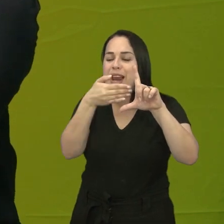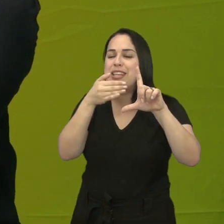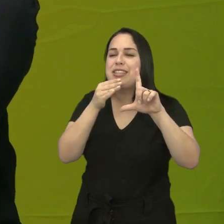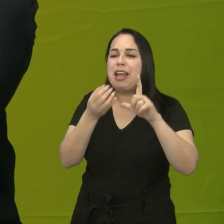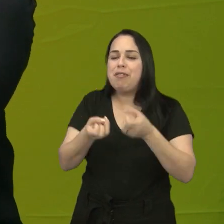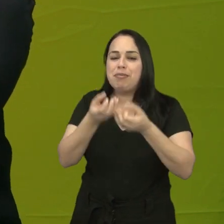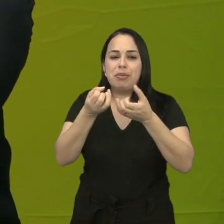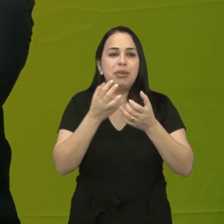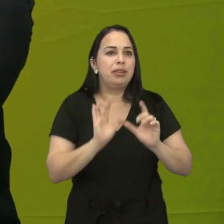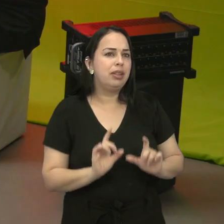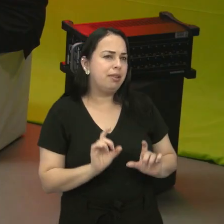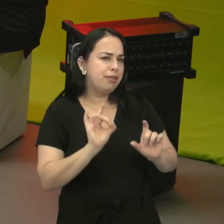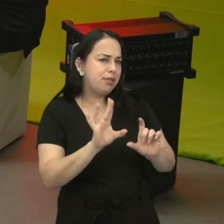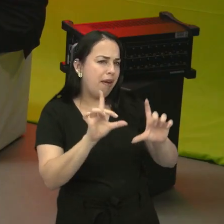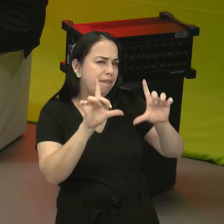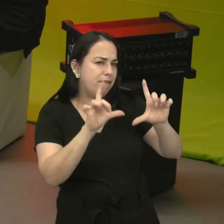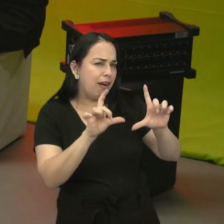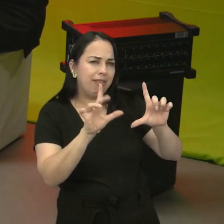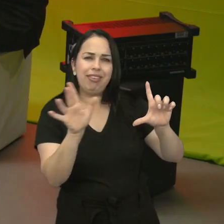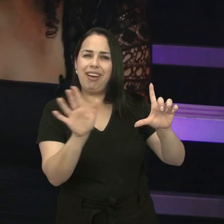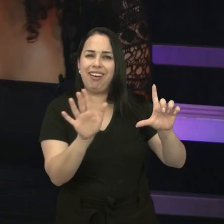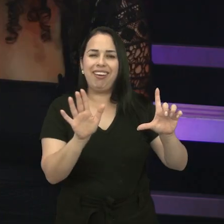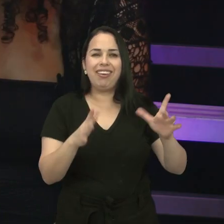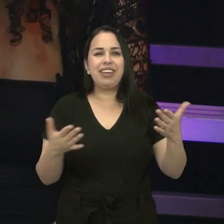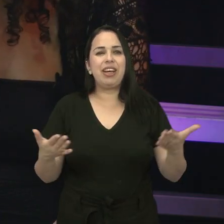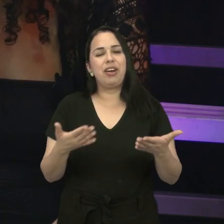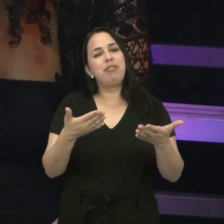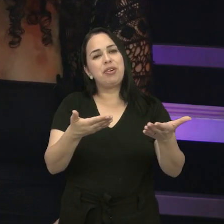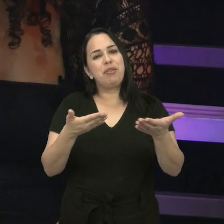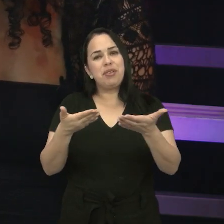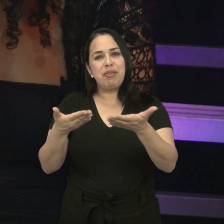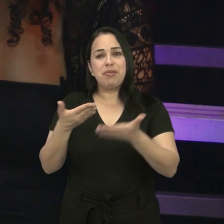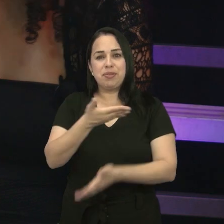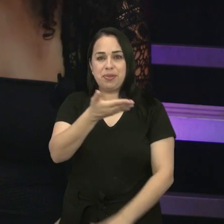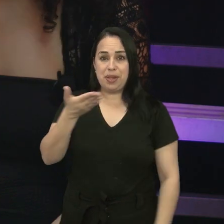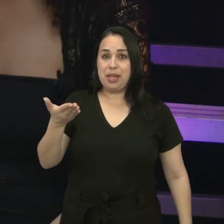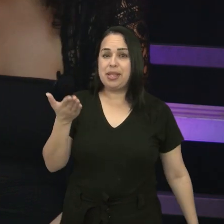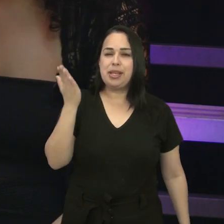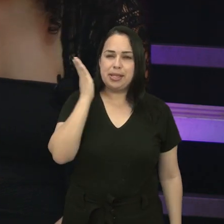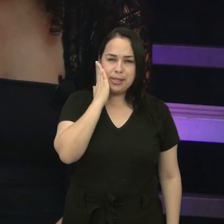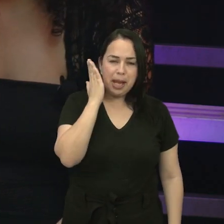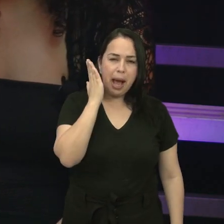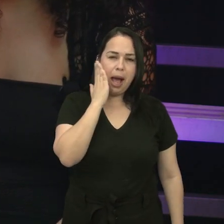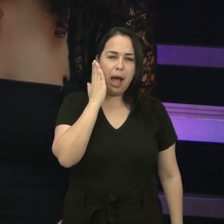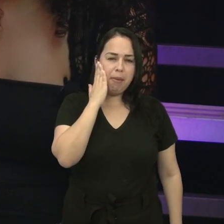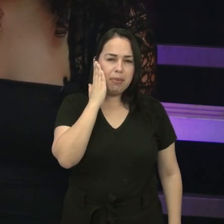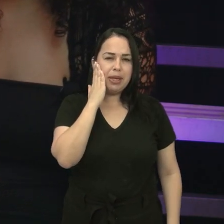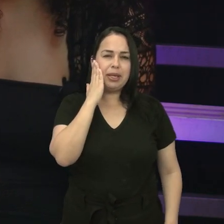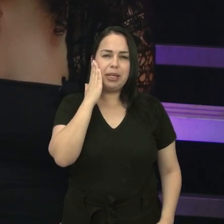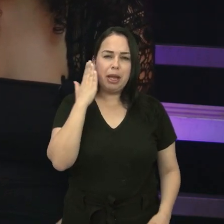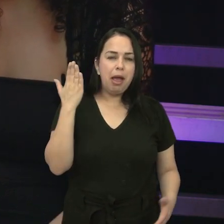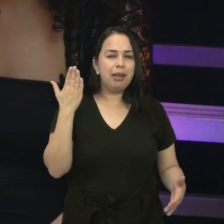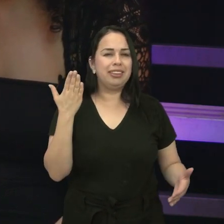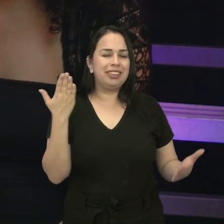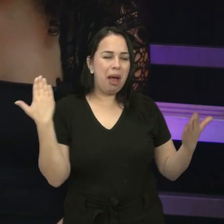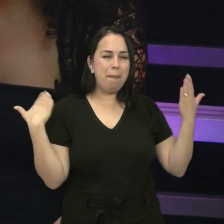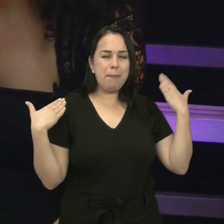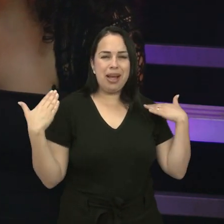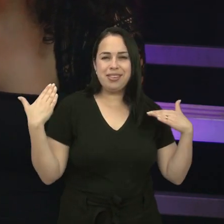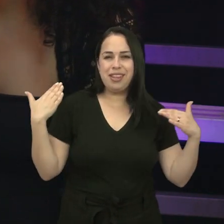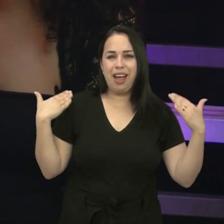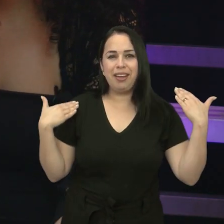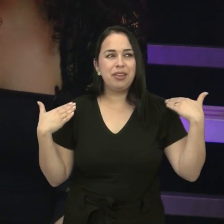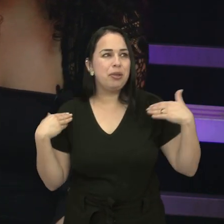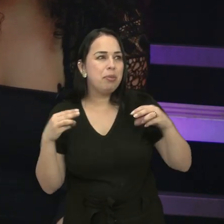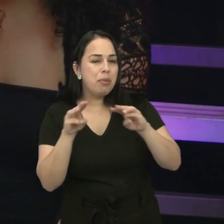por trás, né? Nunca é só um clique. E agora eu vou querer fazer um convite pra você que sabe que nunca é só um clique. Vamos fazer um passeio? A